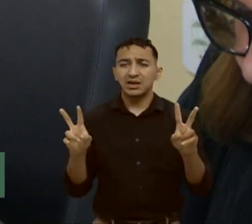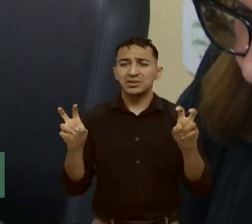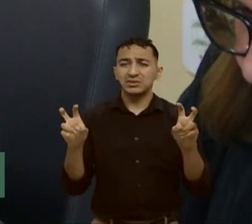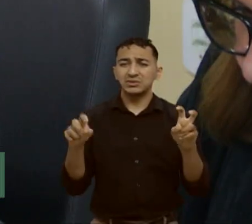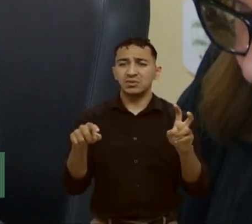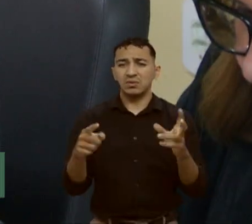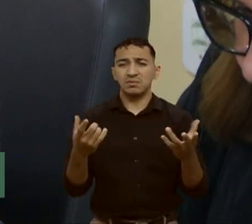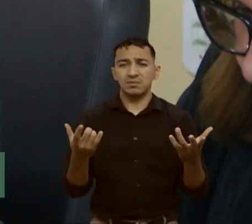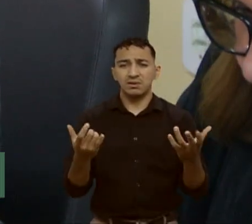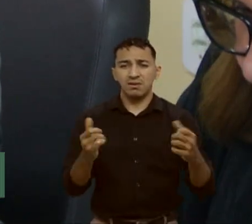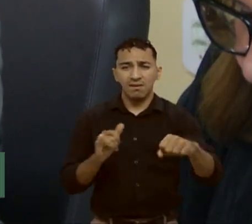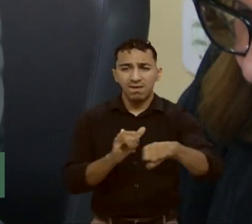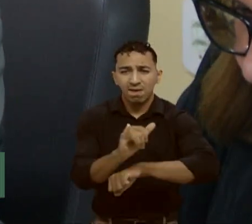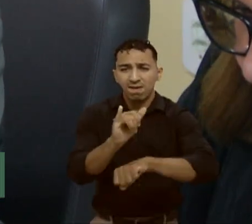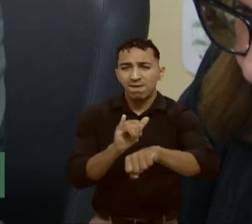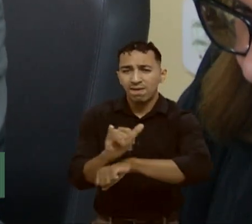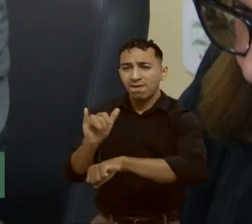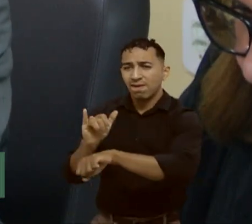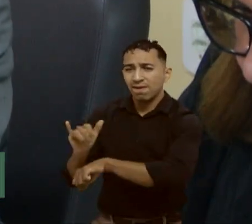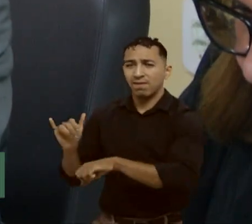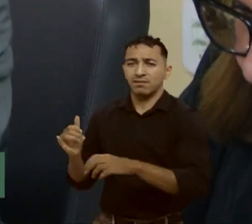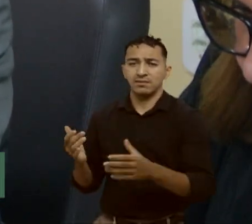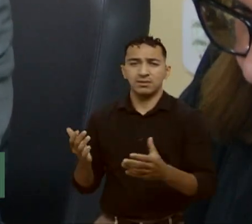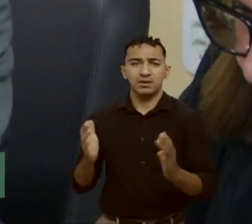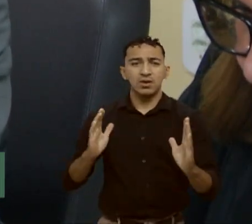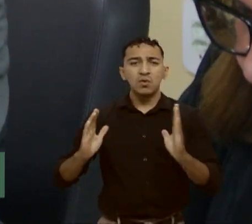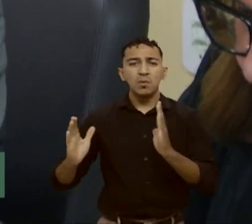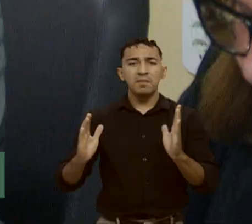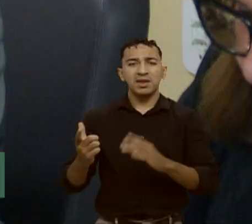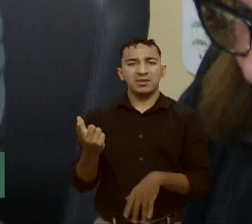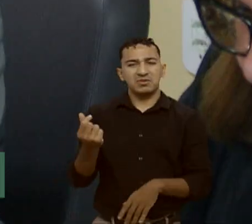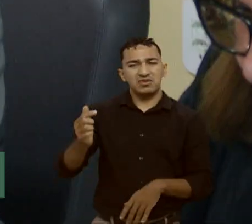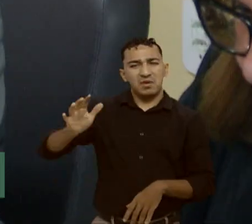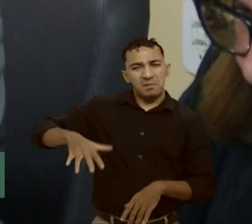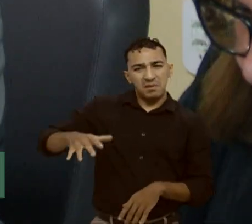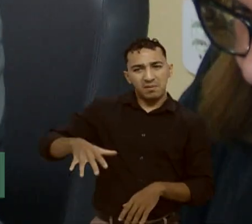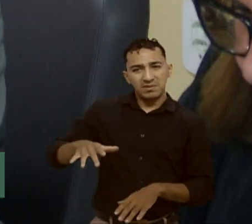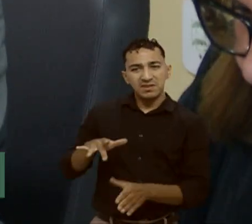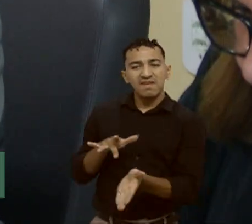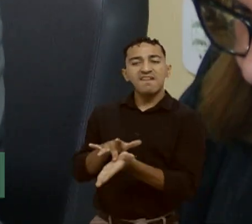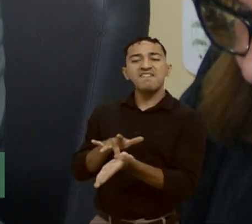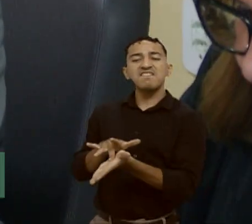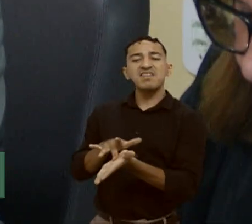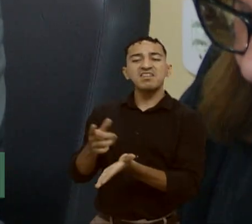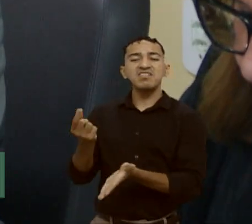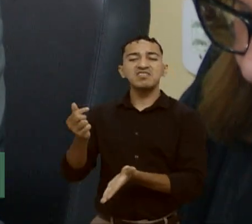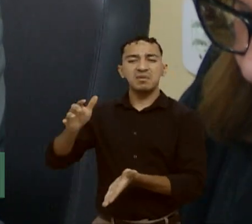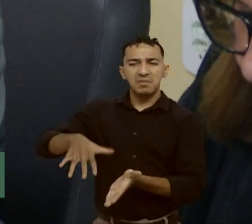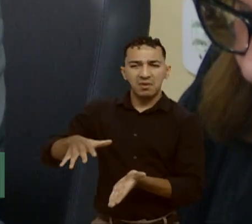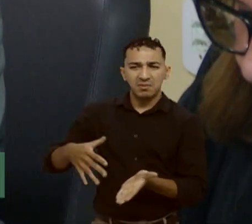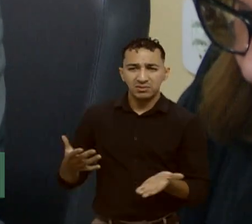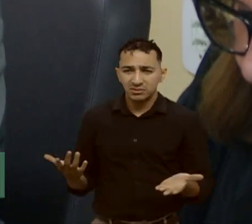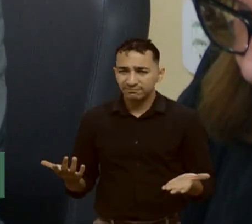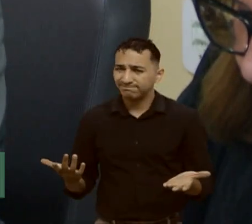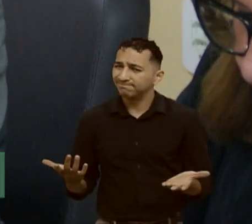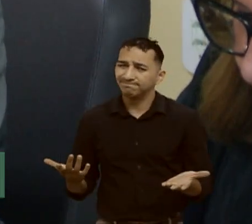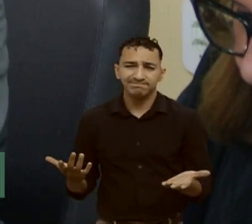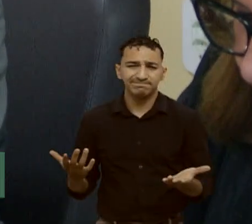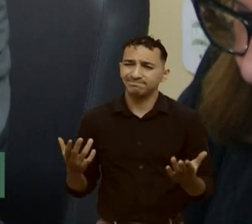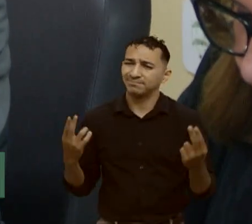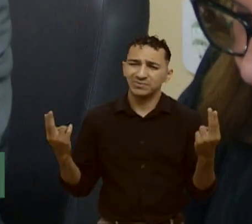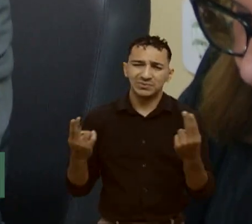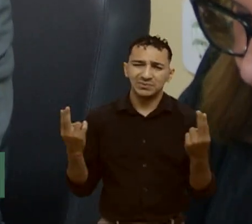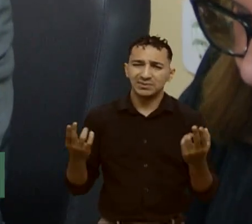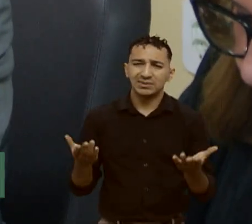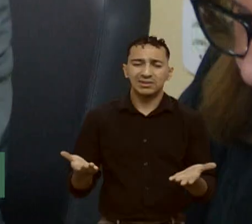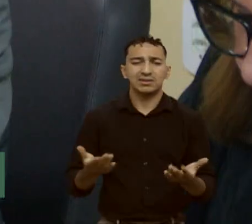fantasia que é construída por parte dos fornecedores. E aí me surpreende, né? A gente vai se deparar realmente